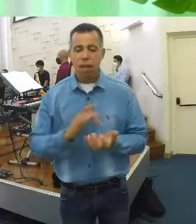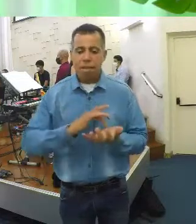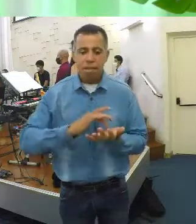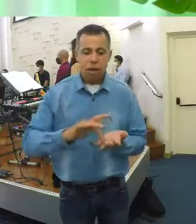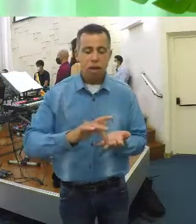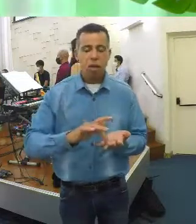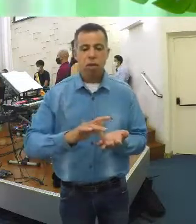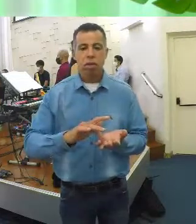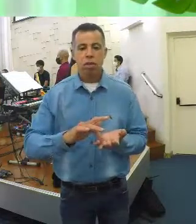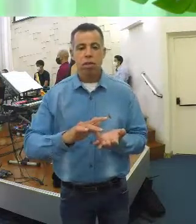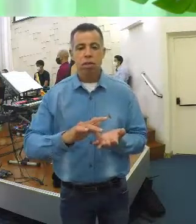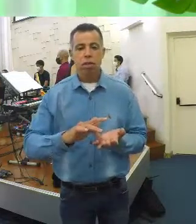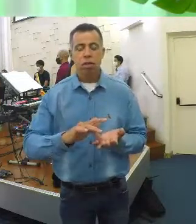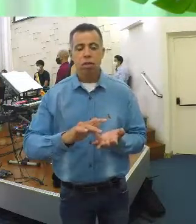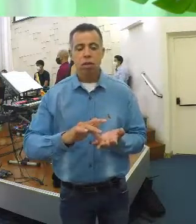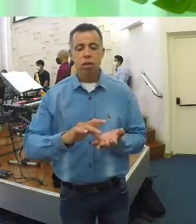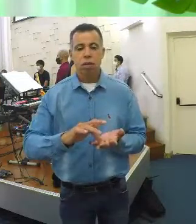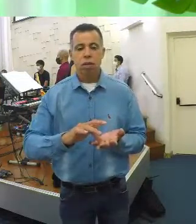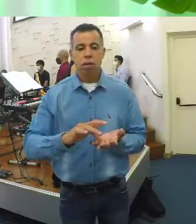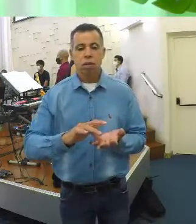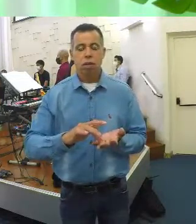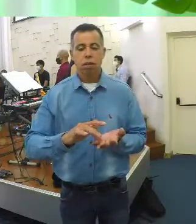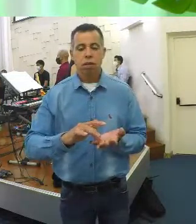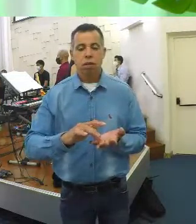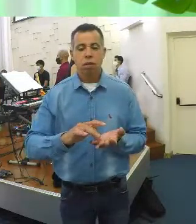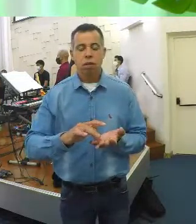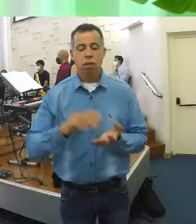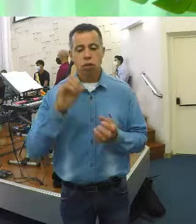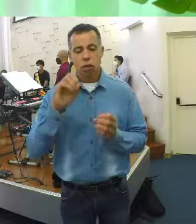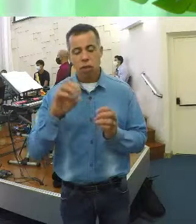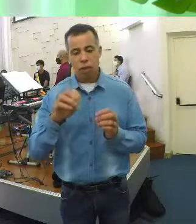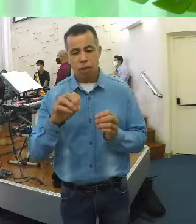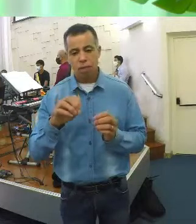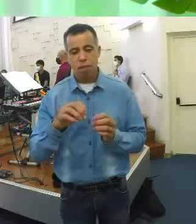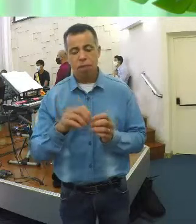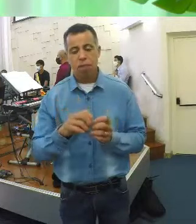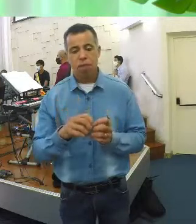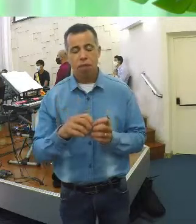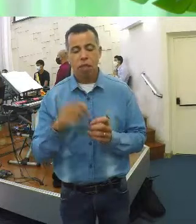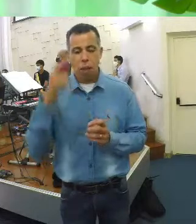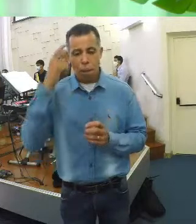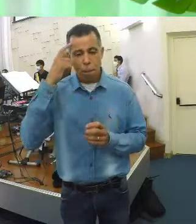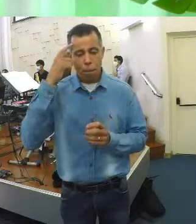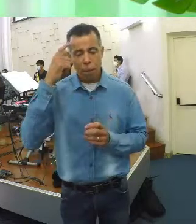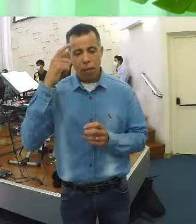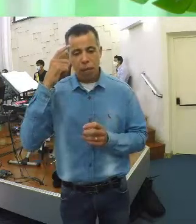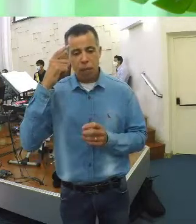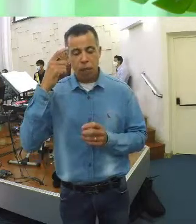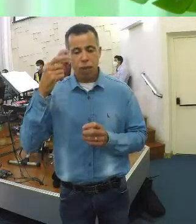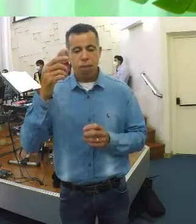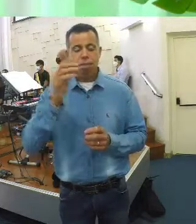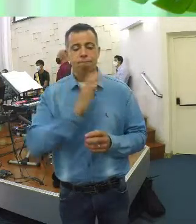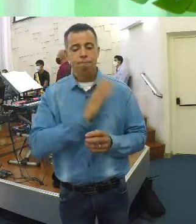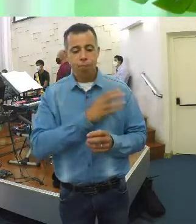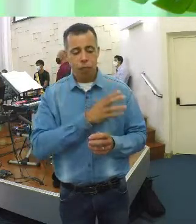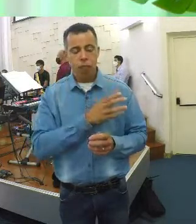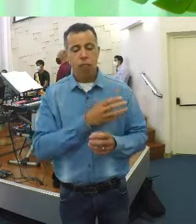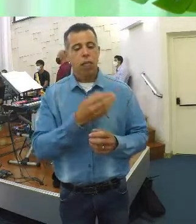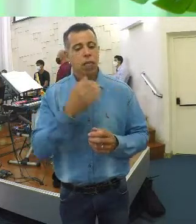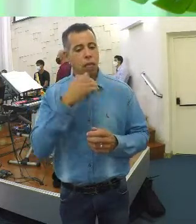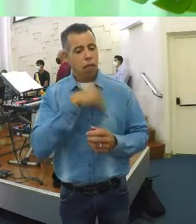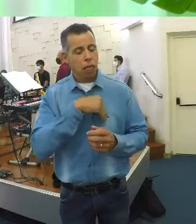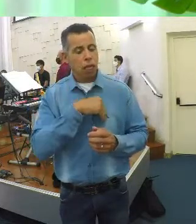ensinamento de quem quer tratar o exterior e não pensa naquilo que há no interior. Na